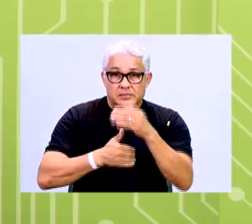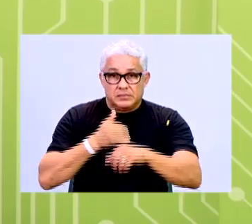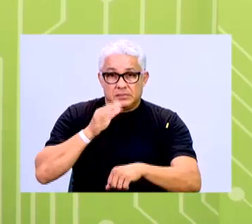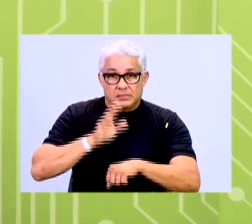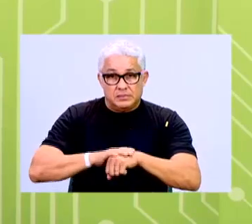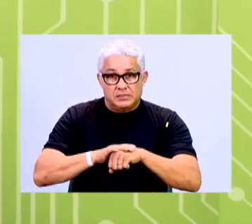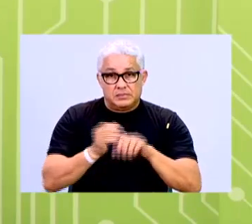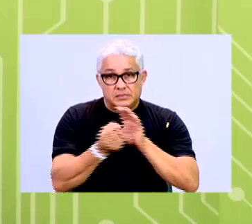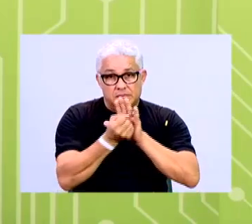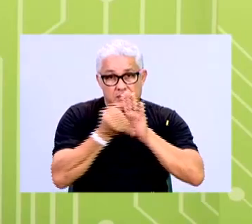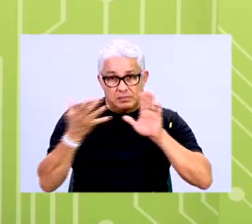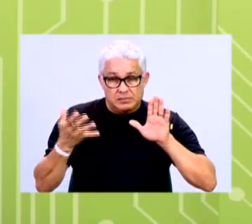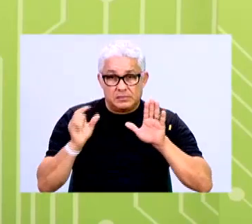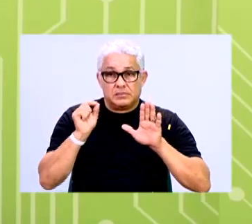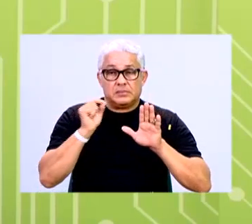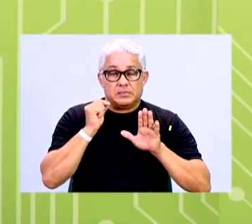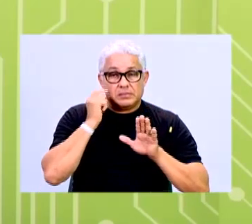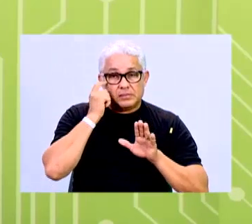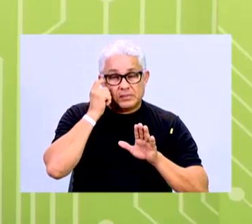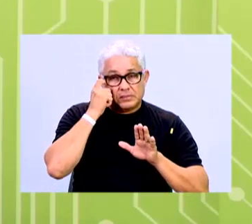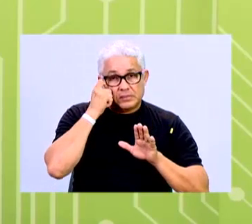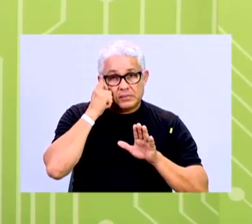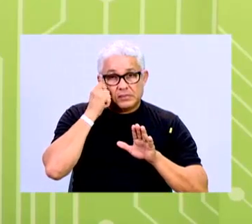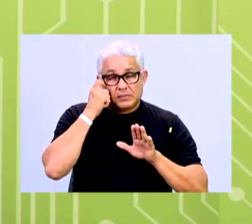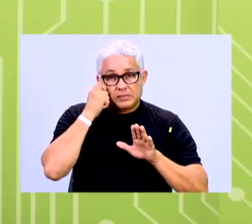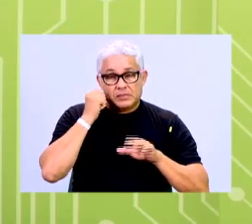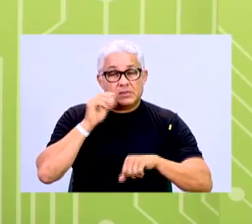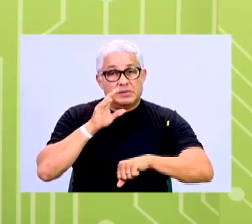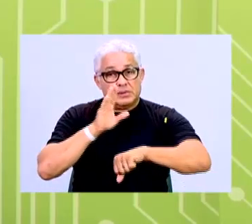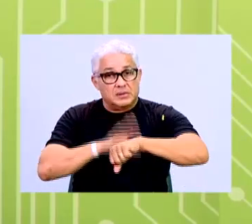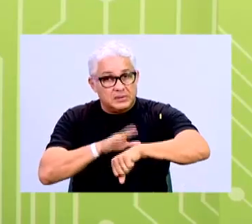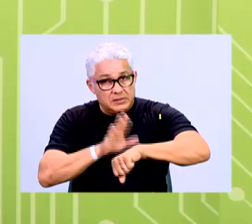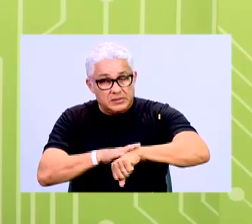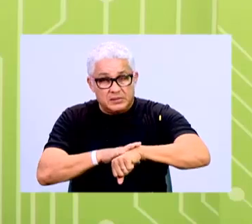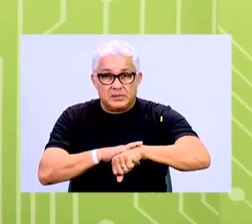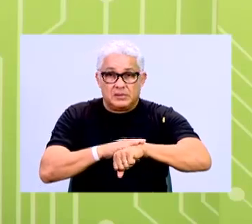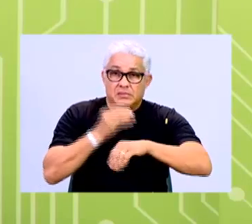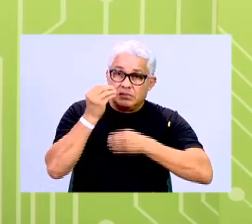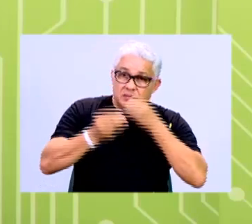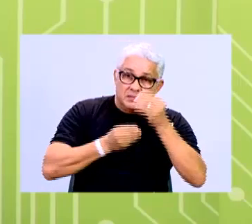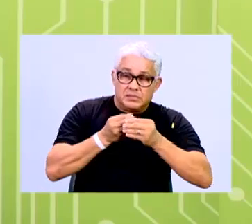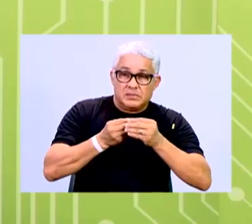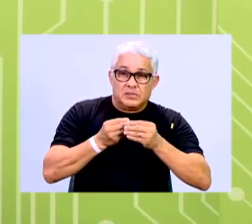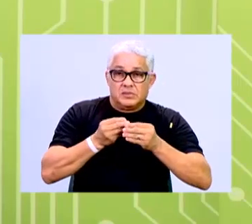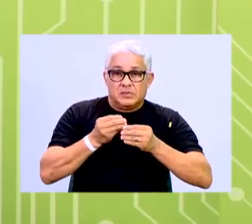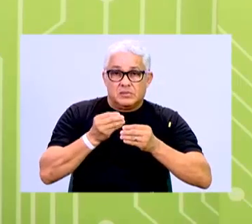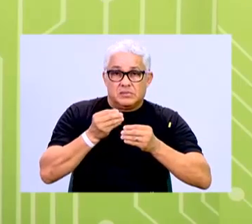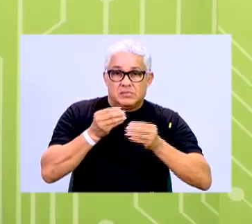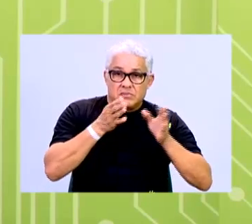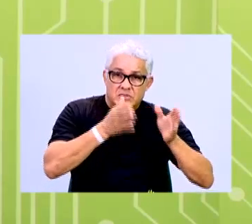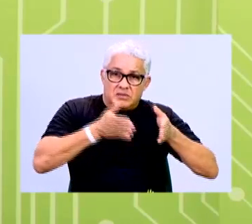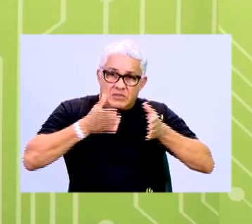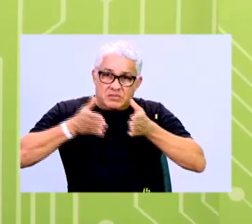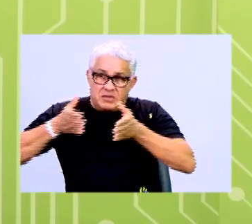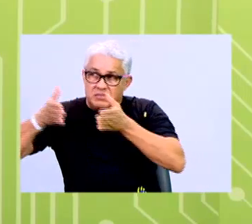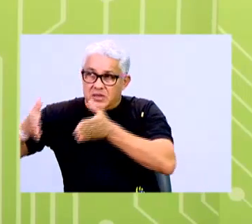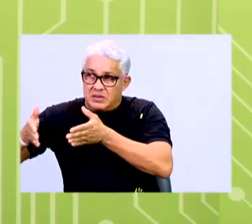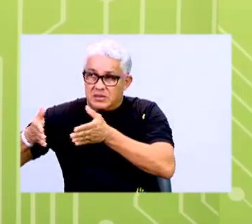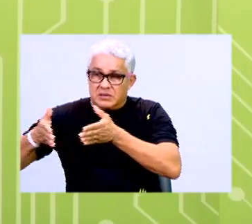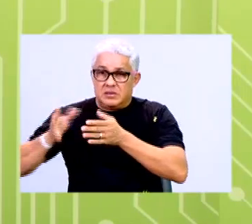aplicação, né? Qual o tempo, como que tudo deve ocorrer, né?